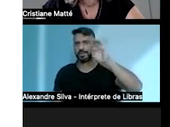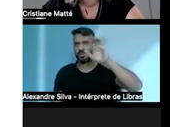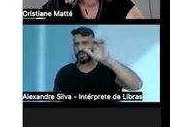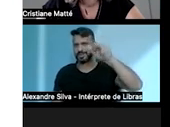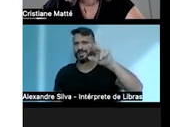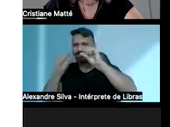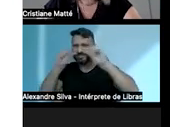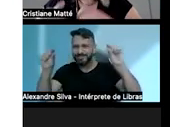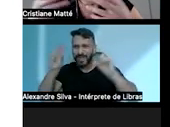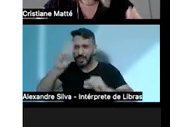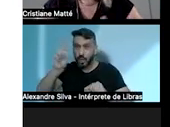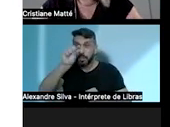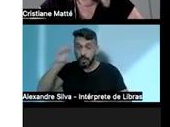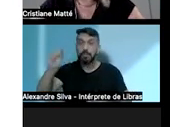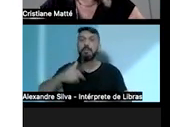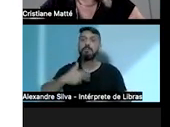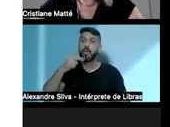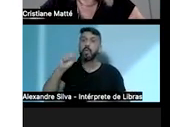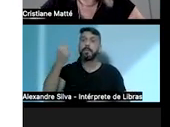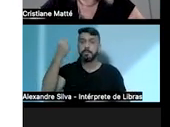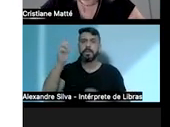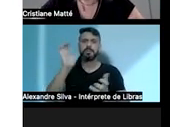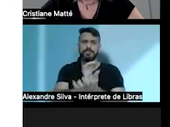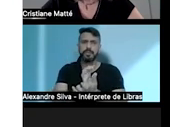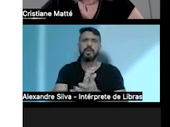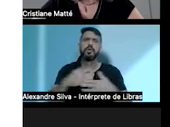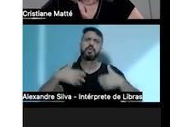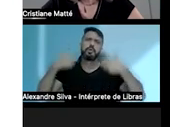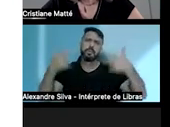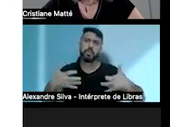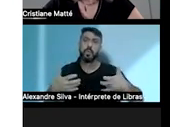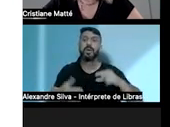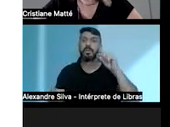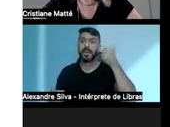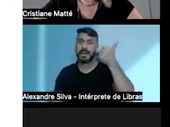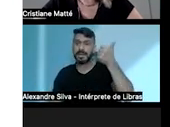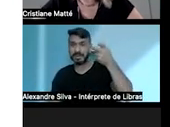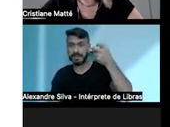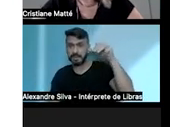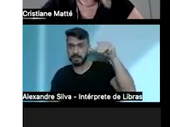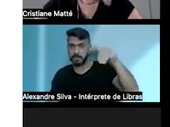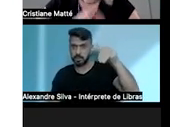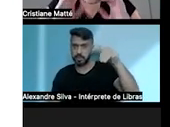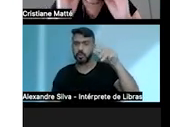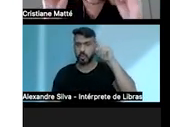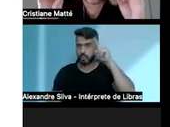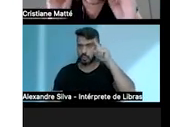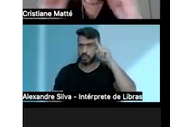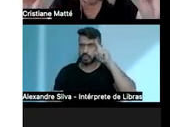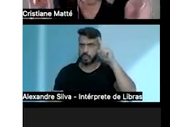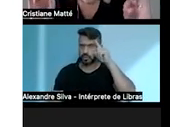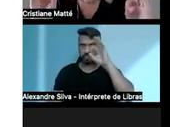de 80, promulgou seu primeiro guideline. E o que eles diziam? Que 15 minutos de atividade moderada por dia para gestante